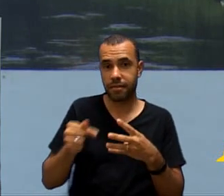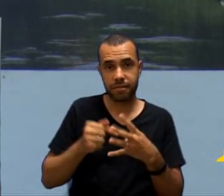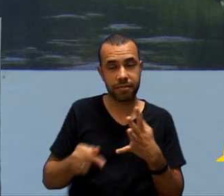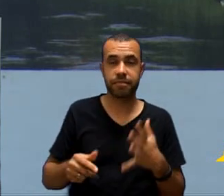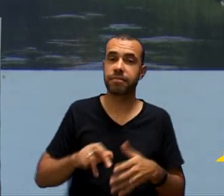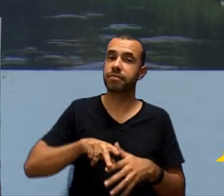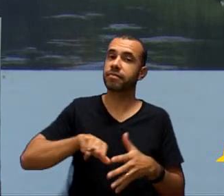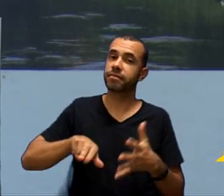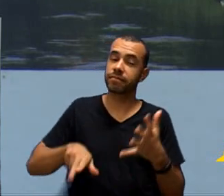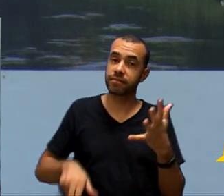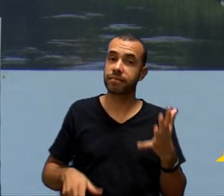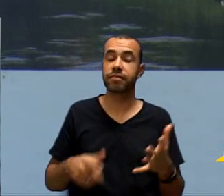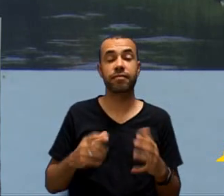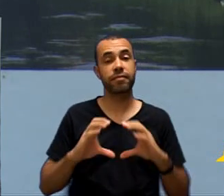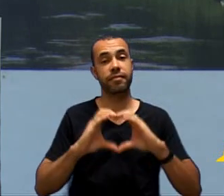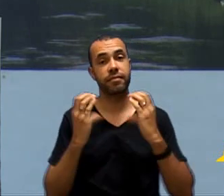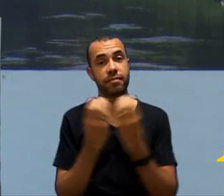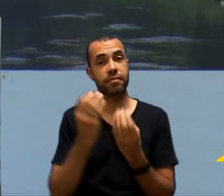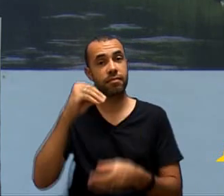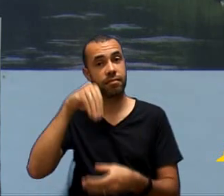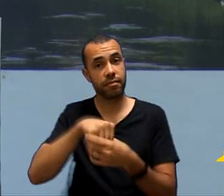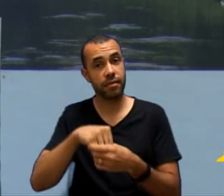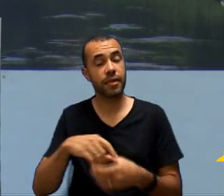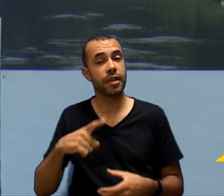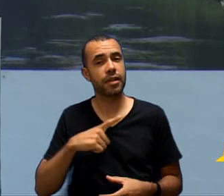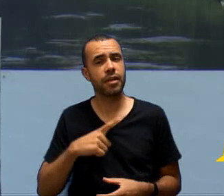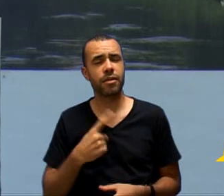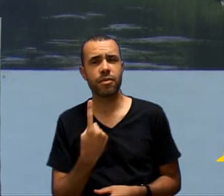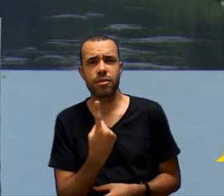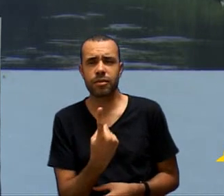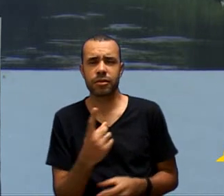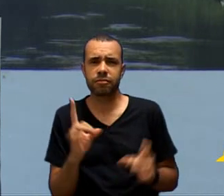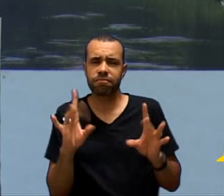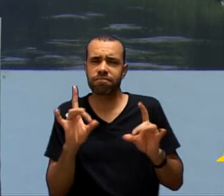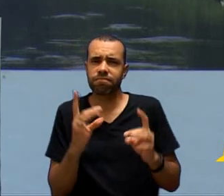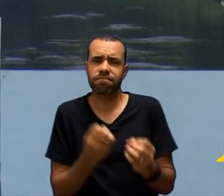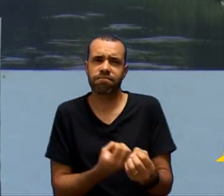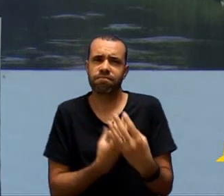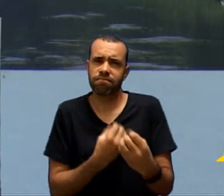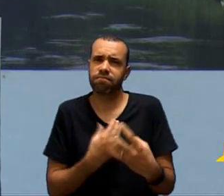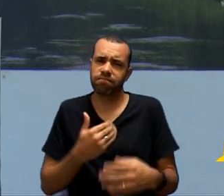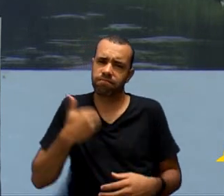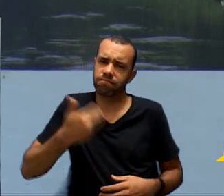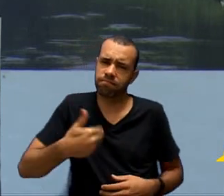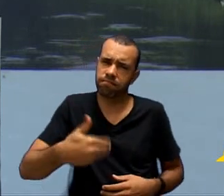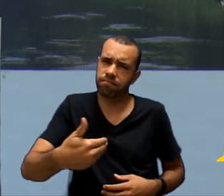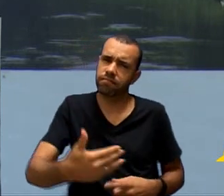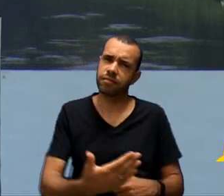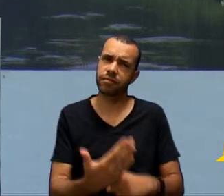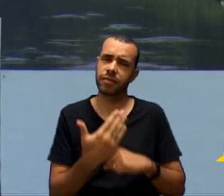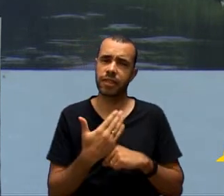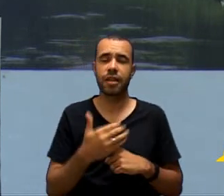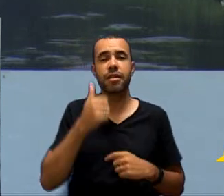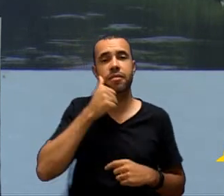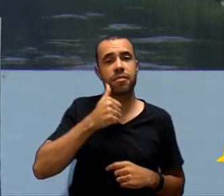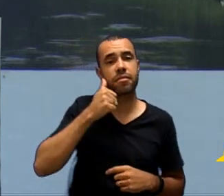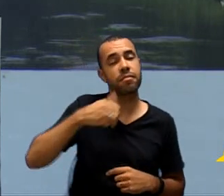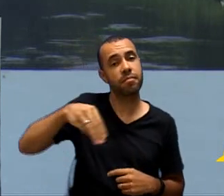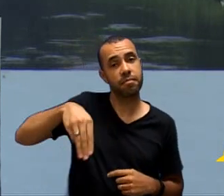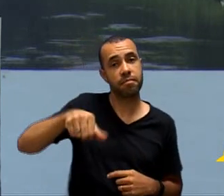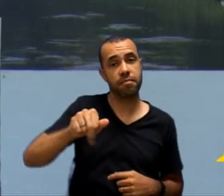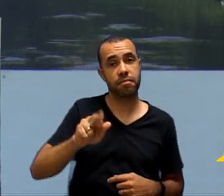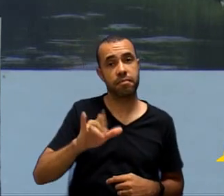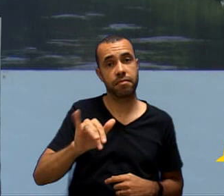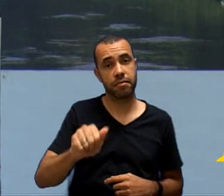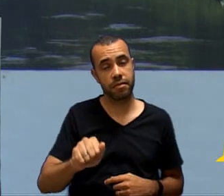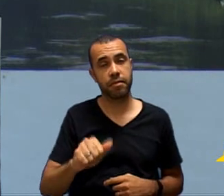como entender essa casa, em especial a uma que todos os dias me ensina o quanto é bacana ser servidor. Doutora Márcia Pegorelli